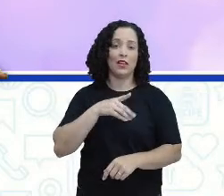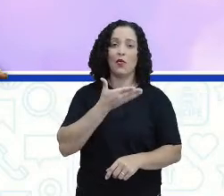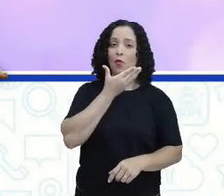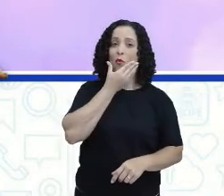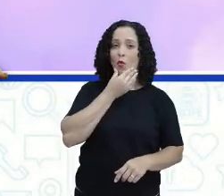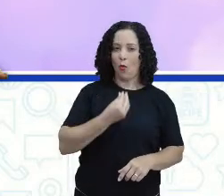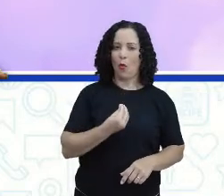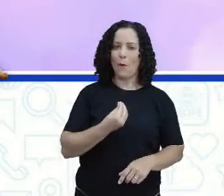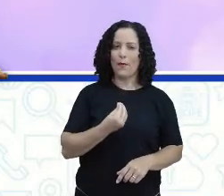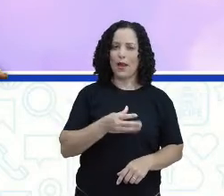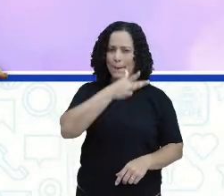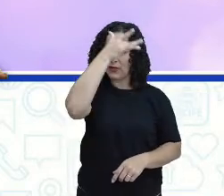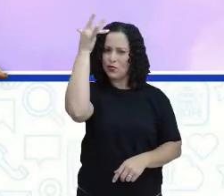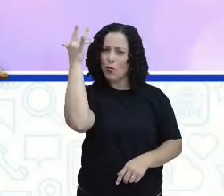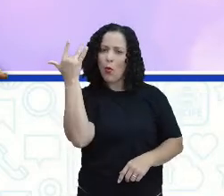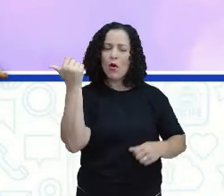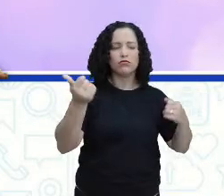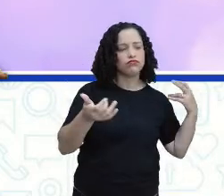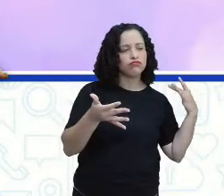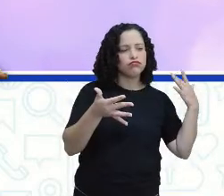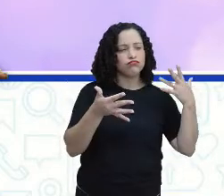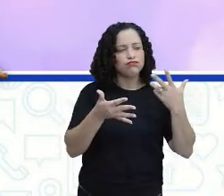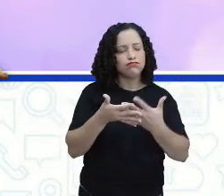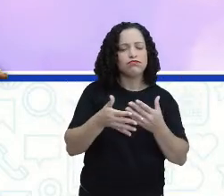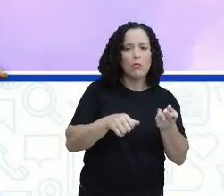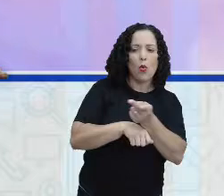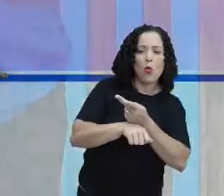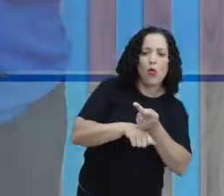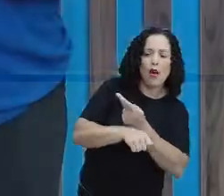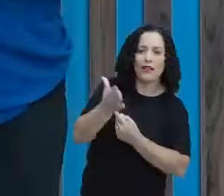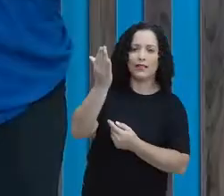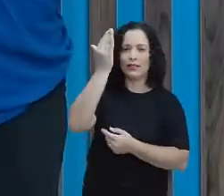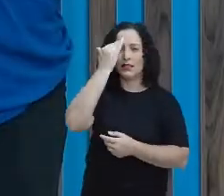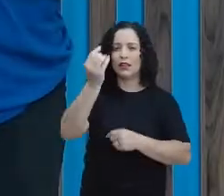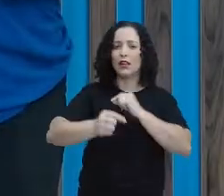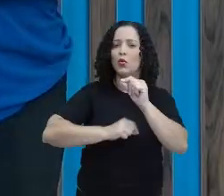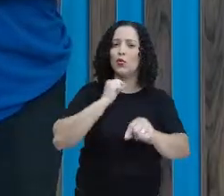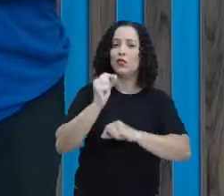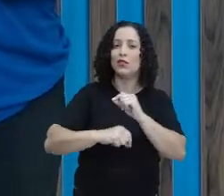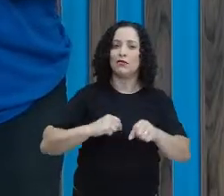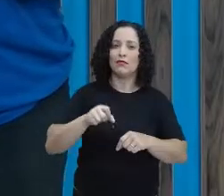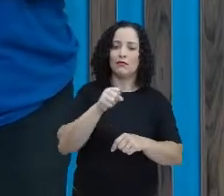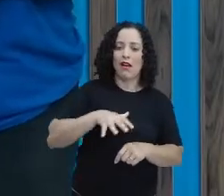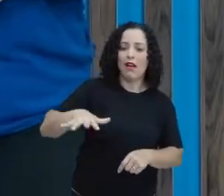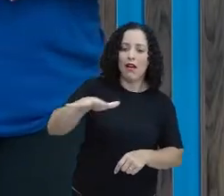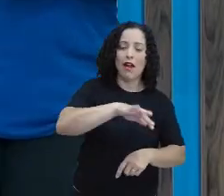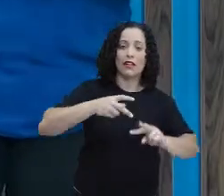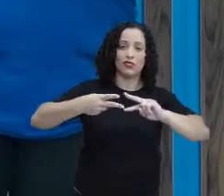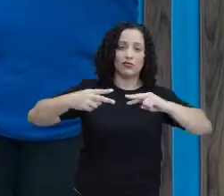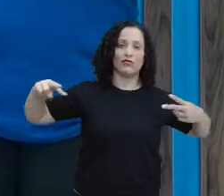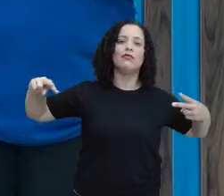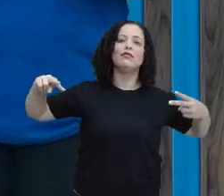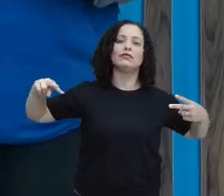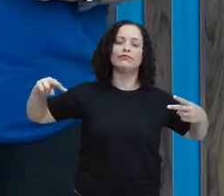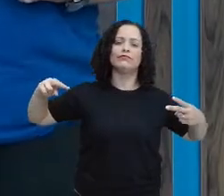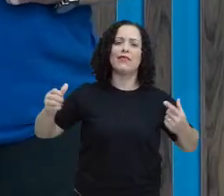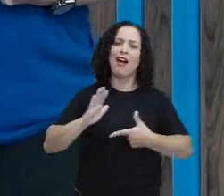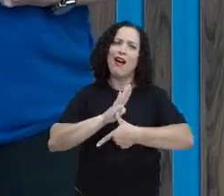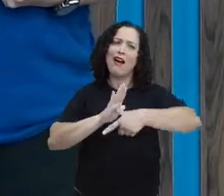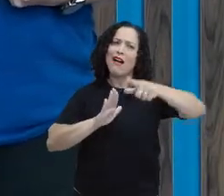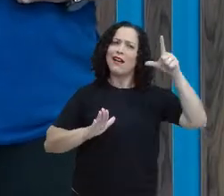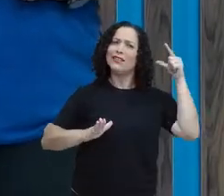vem tentando entender essa questão da hereditariedade há muito tempo, tá? Antes mesmo